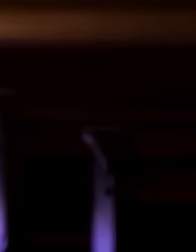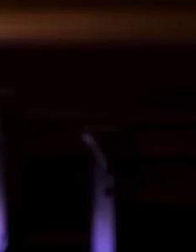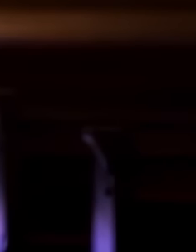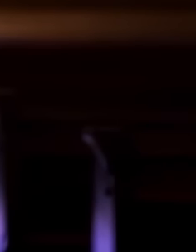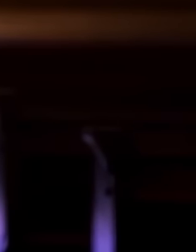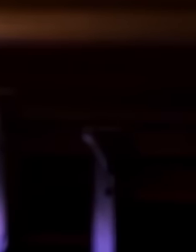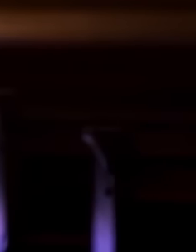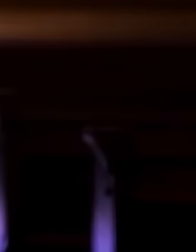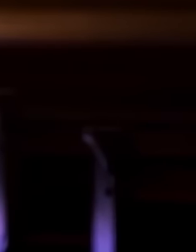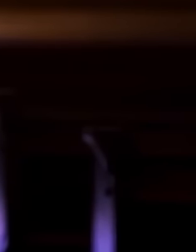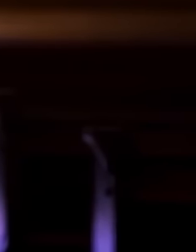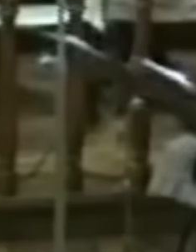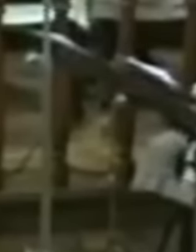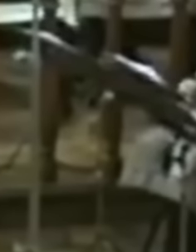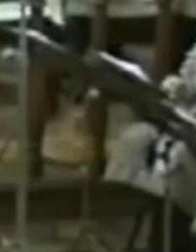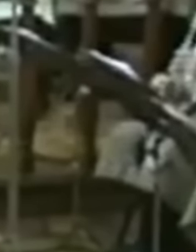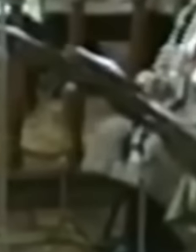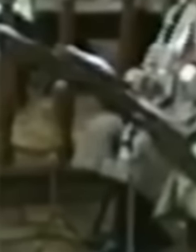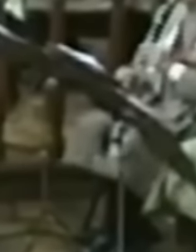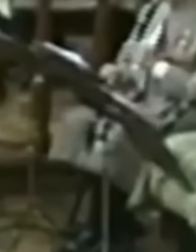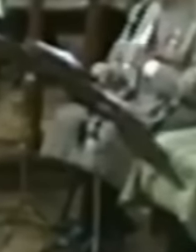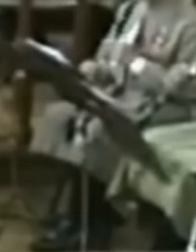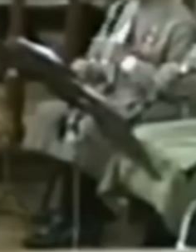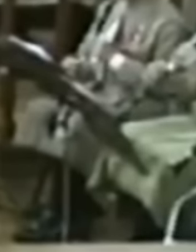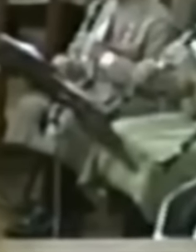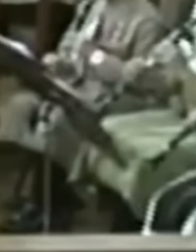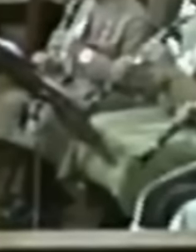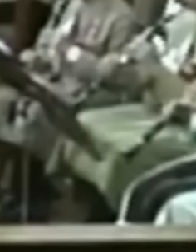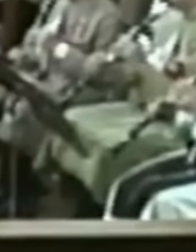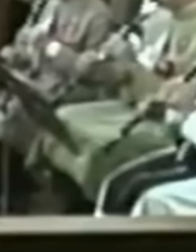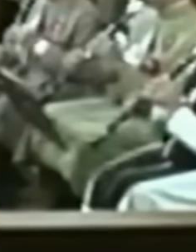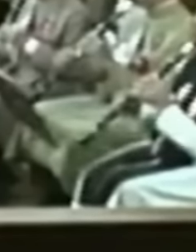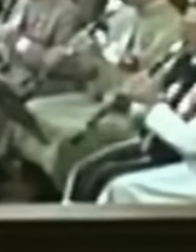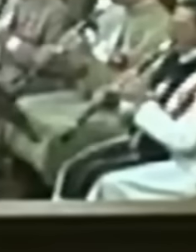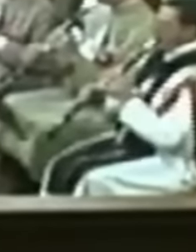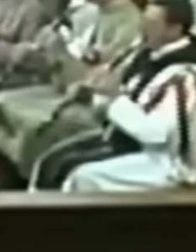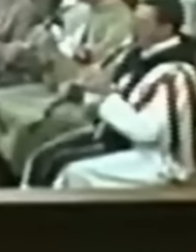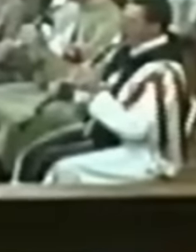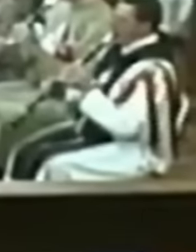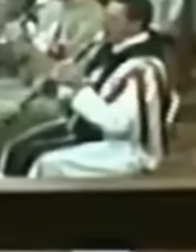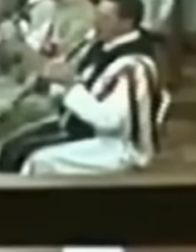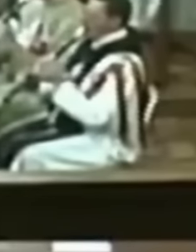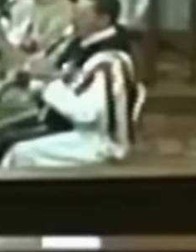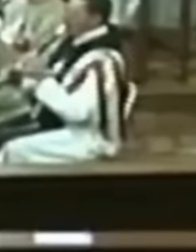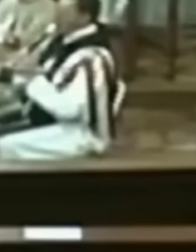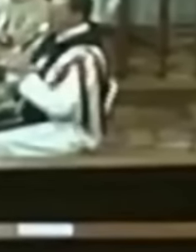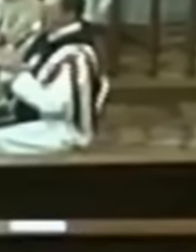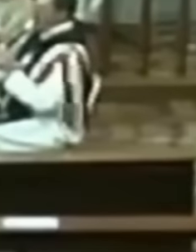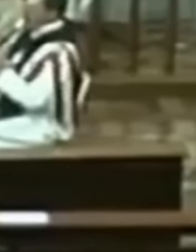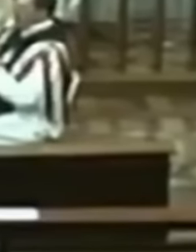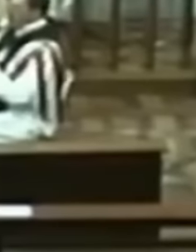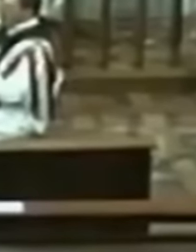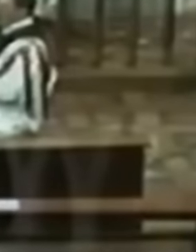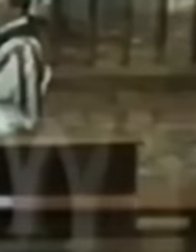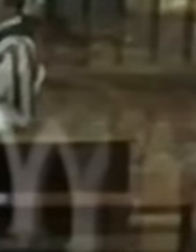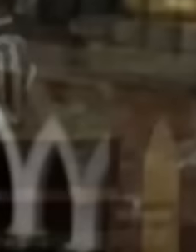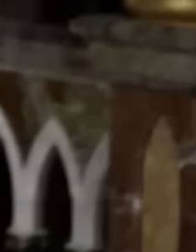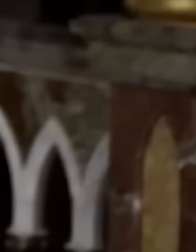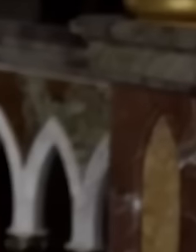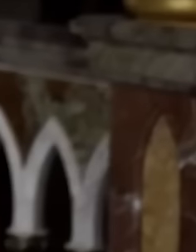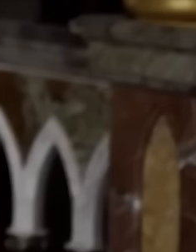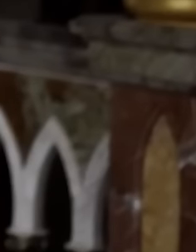muito apostolado e de muitos modos. Desde a morte do seu Dr. Plínio, em 3 de outubro de 95,